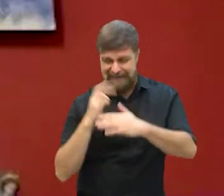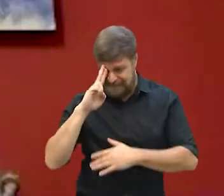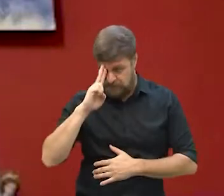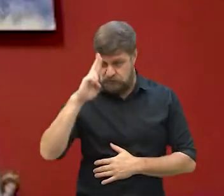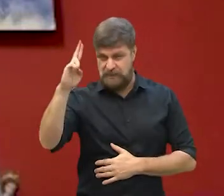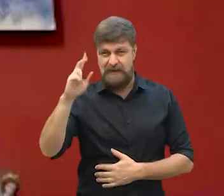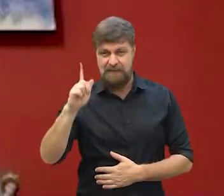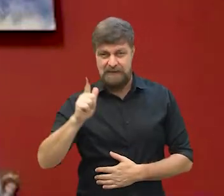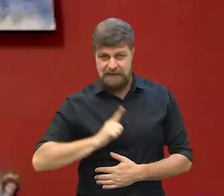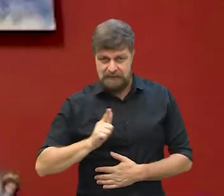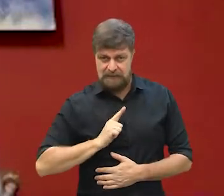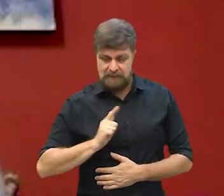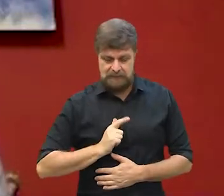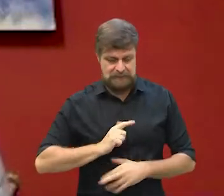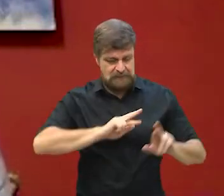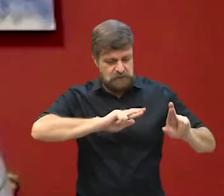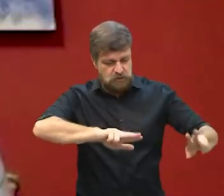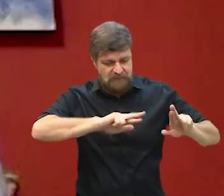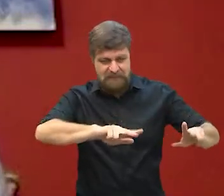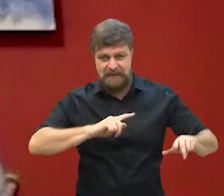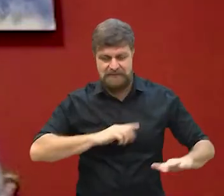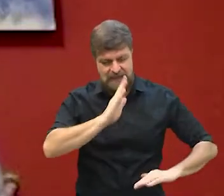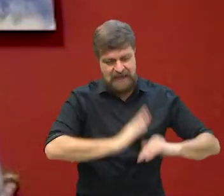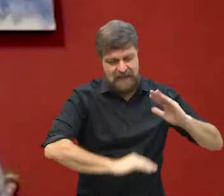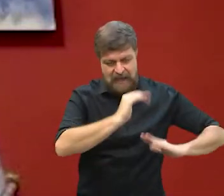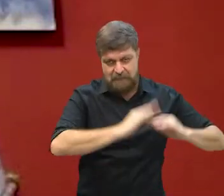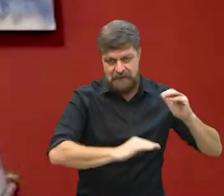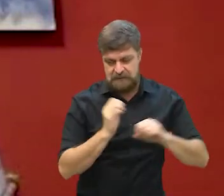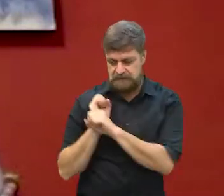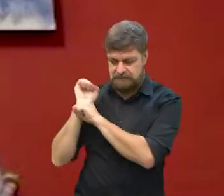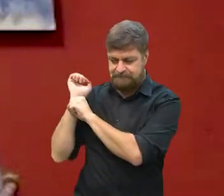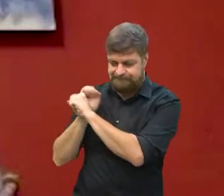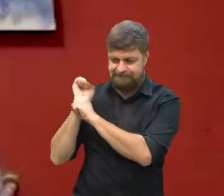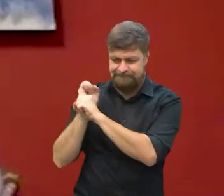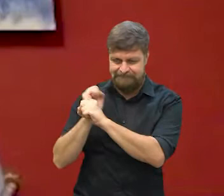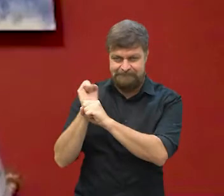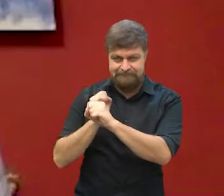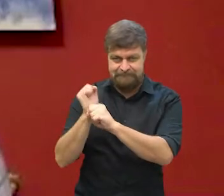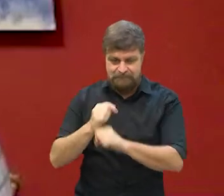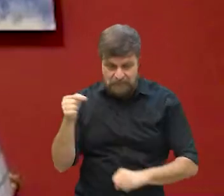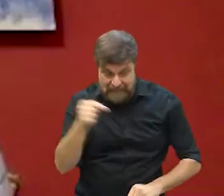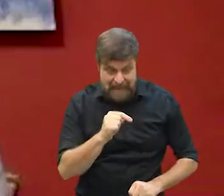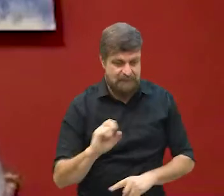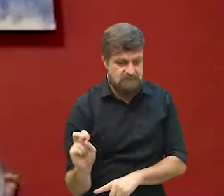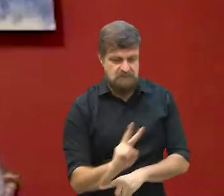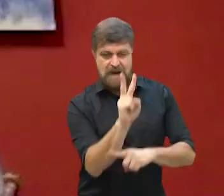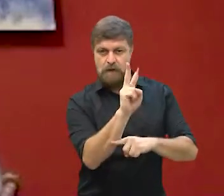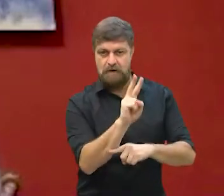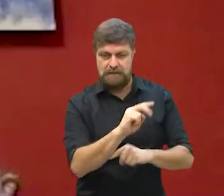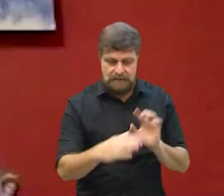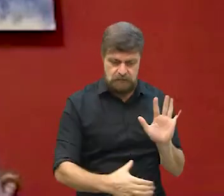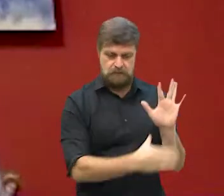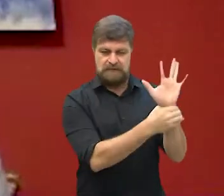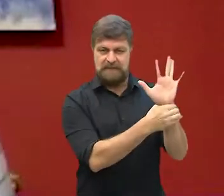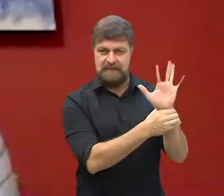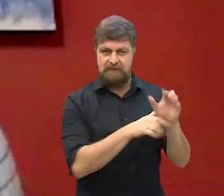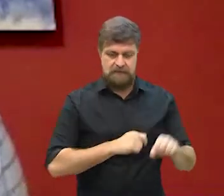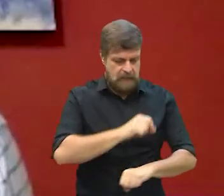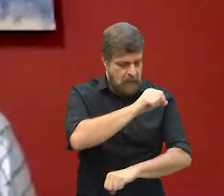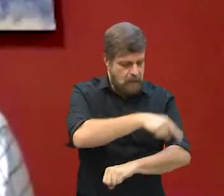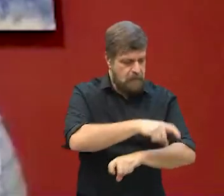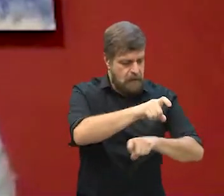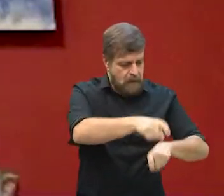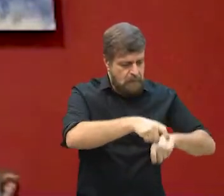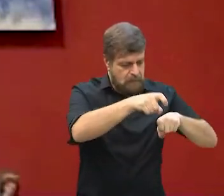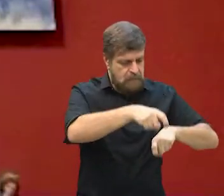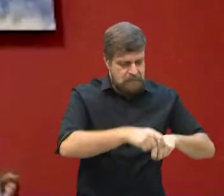do Brasil aí que precisou se diferenciar há uns anos atrás aí nessa parte e se tornar sustentável, desde o produtor